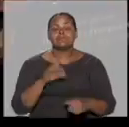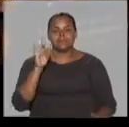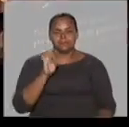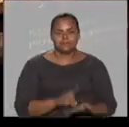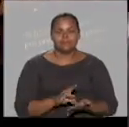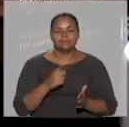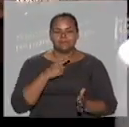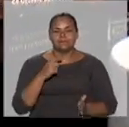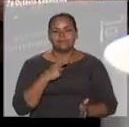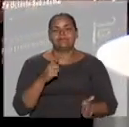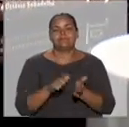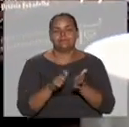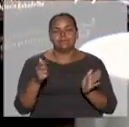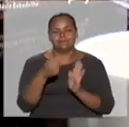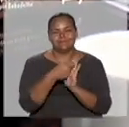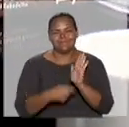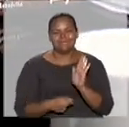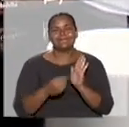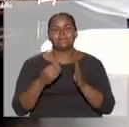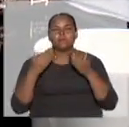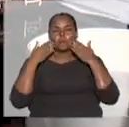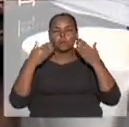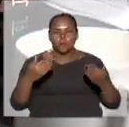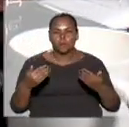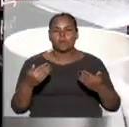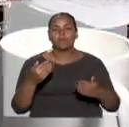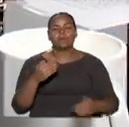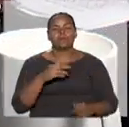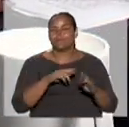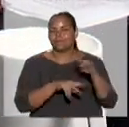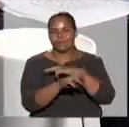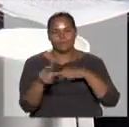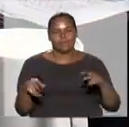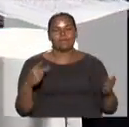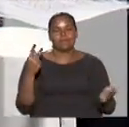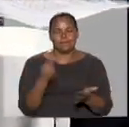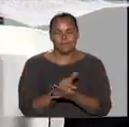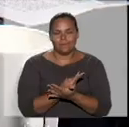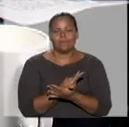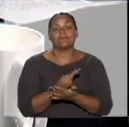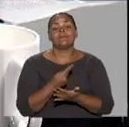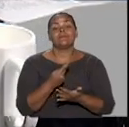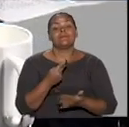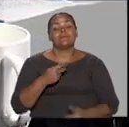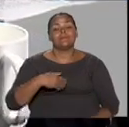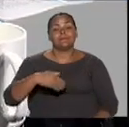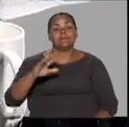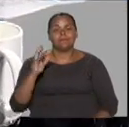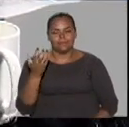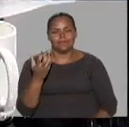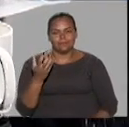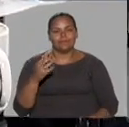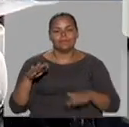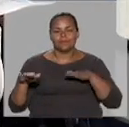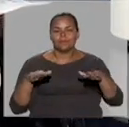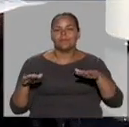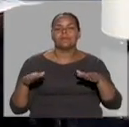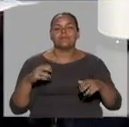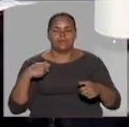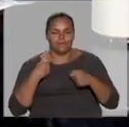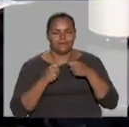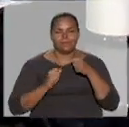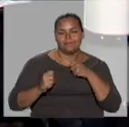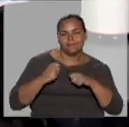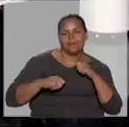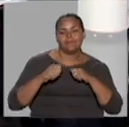que realmente veio essa matéria. E que deu a visibilidade. E depois dessa matéria, diversas coisas aconteceram com o movimento, né? Com os